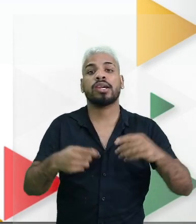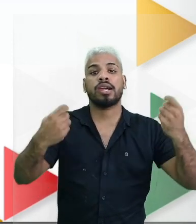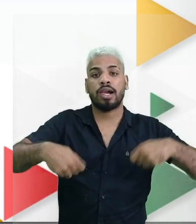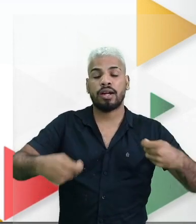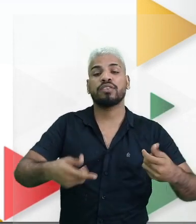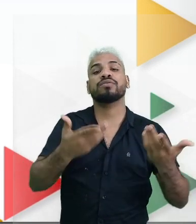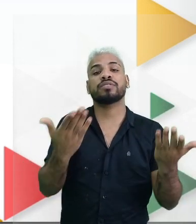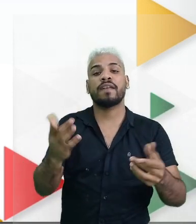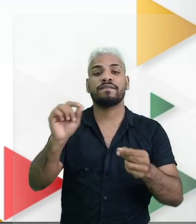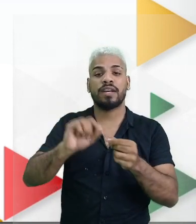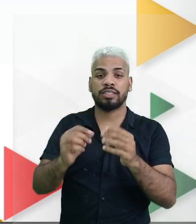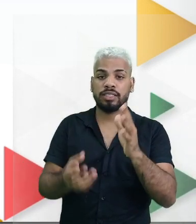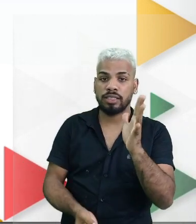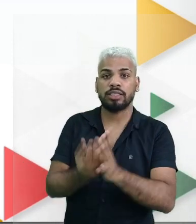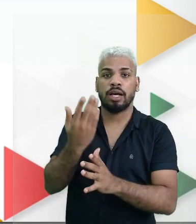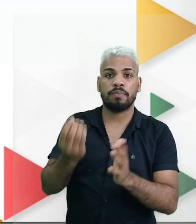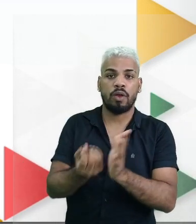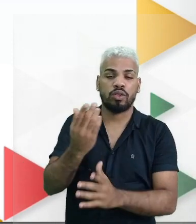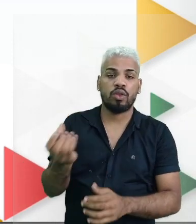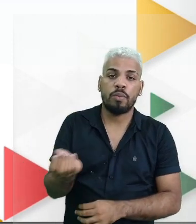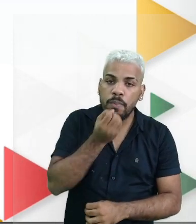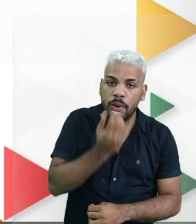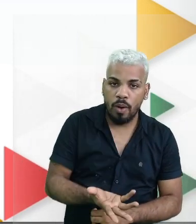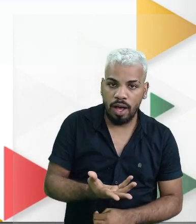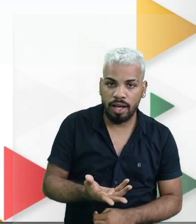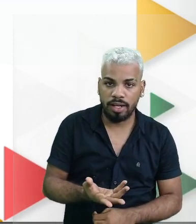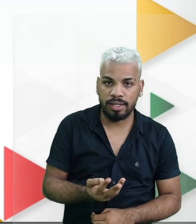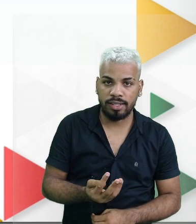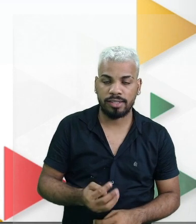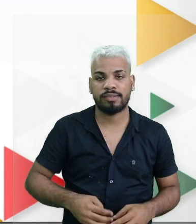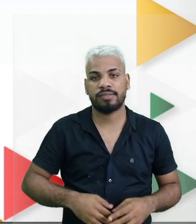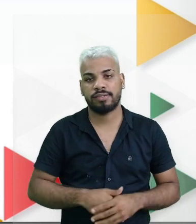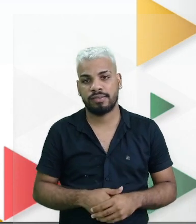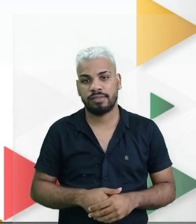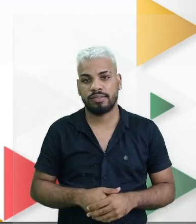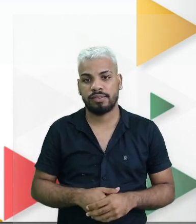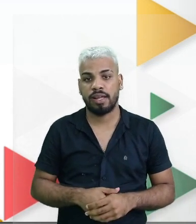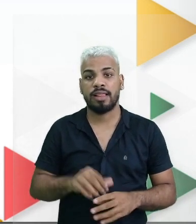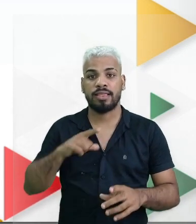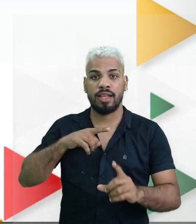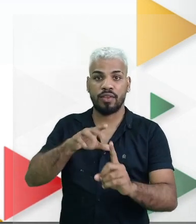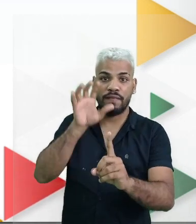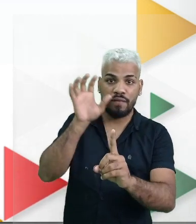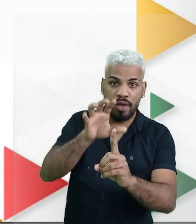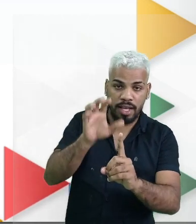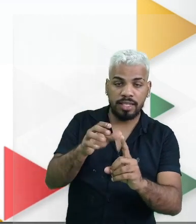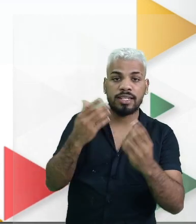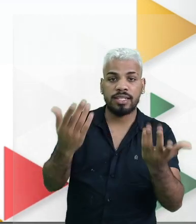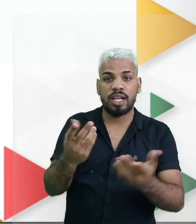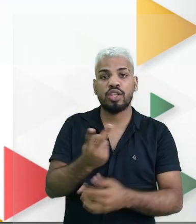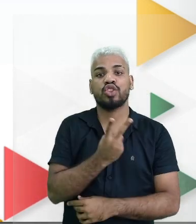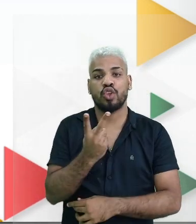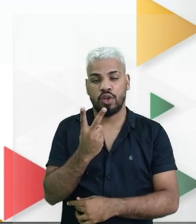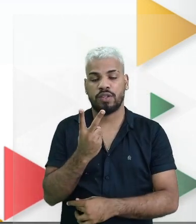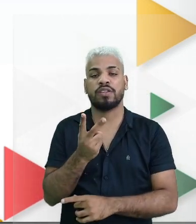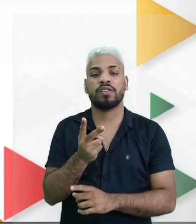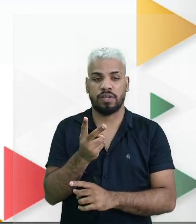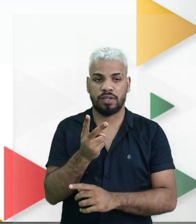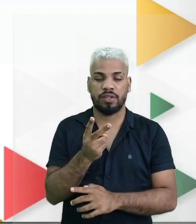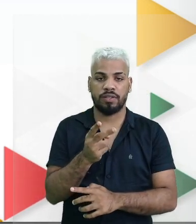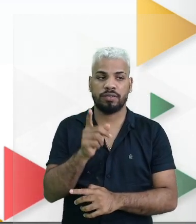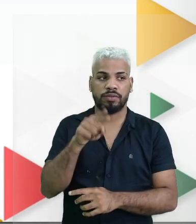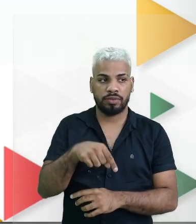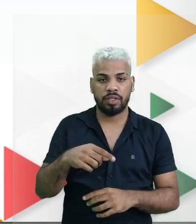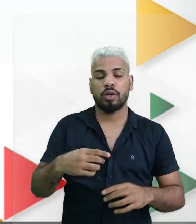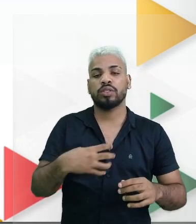para realizar uma boa produção textual, por meio da influência de dois fatores, o semântico, que é